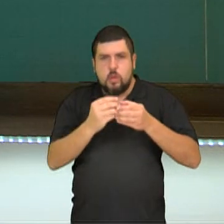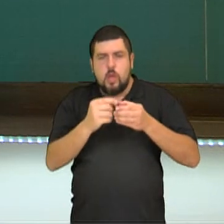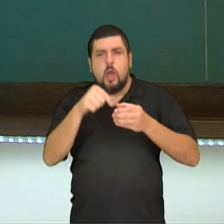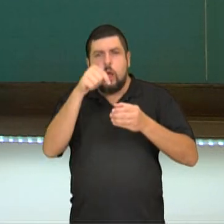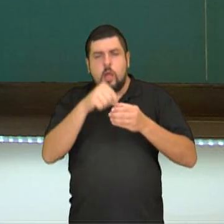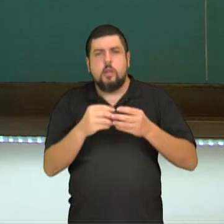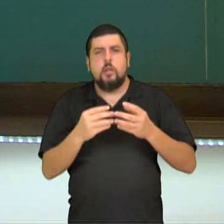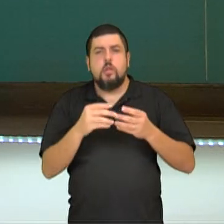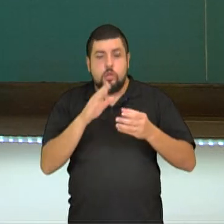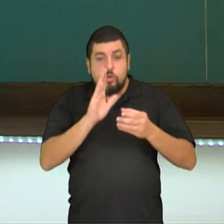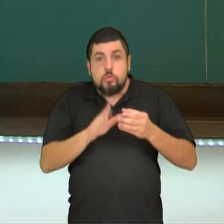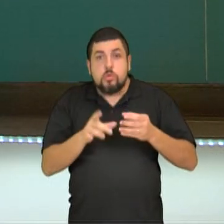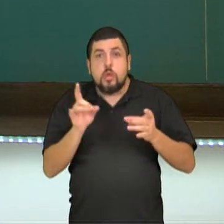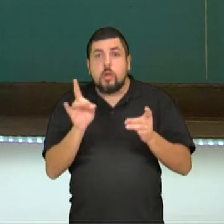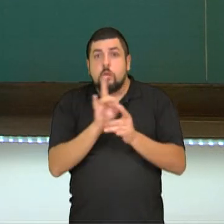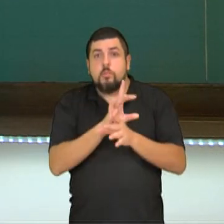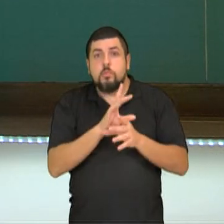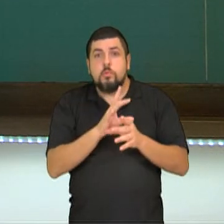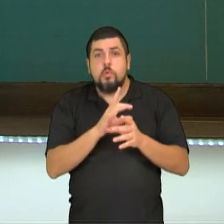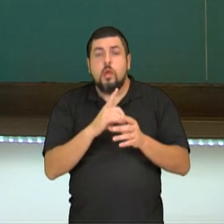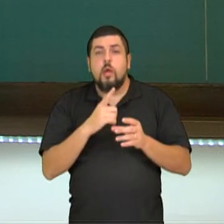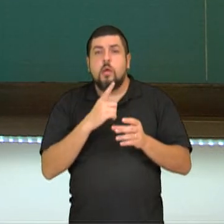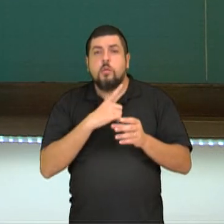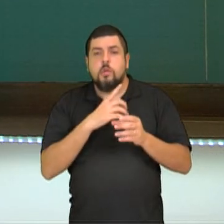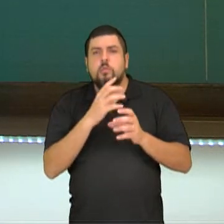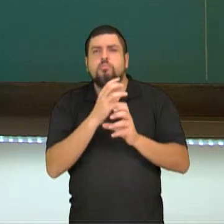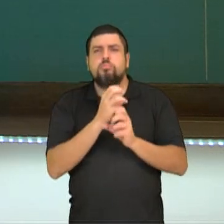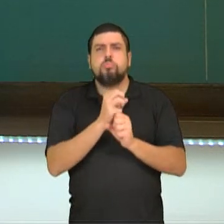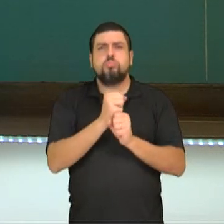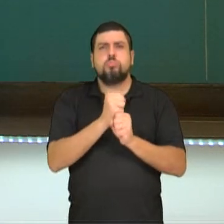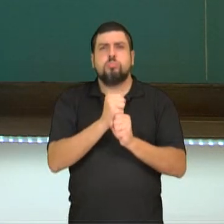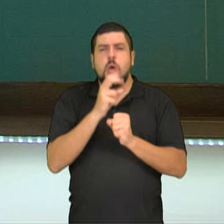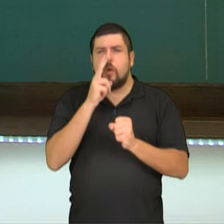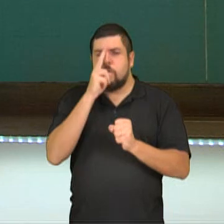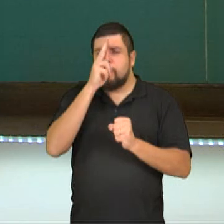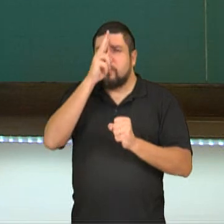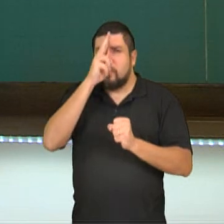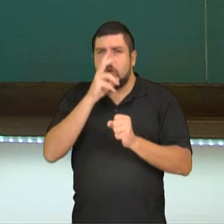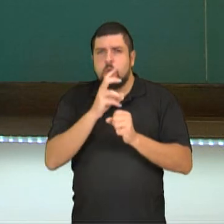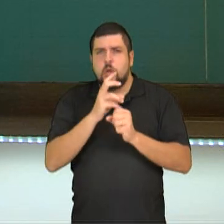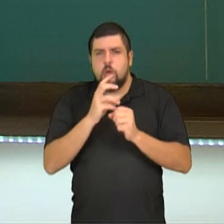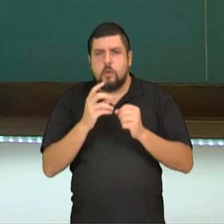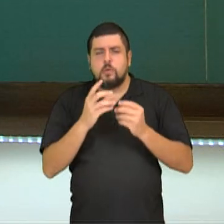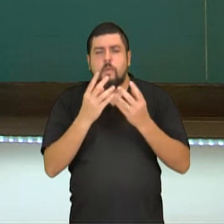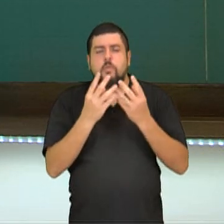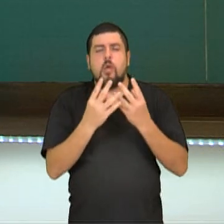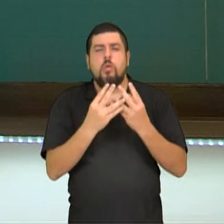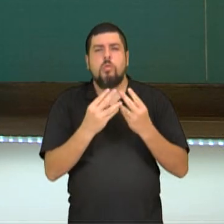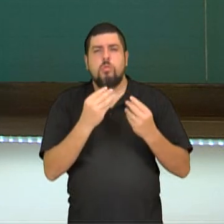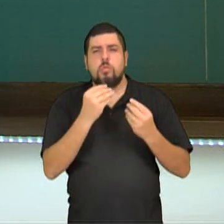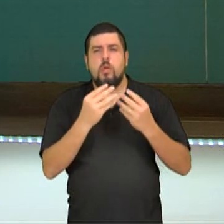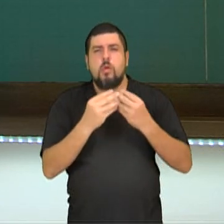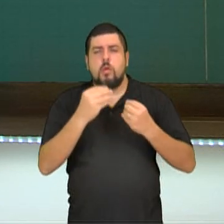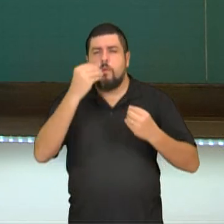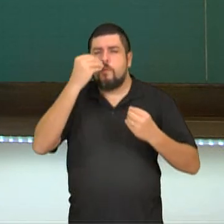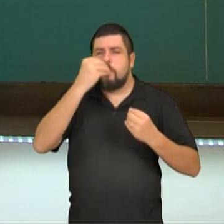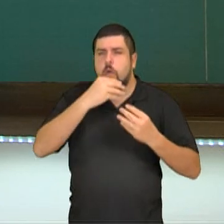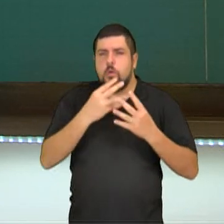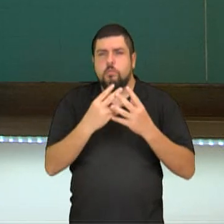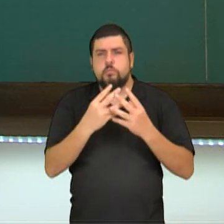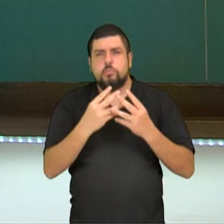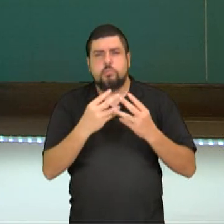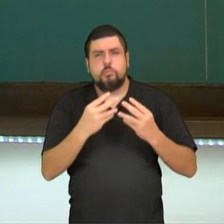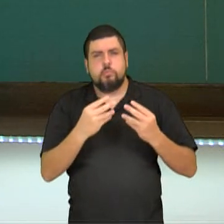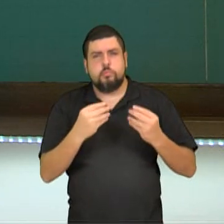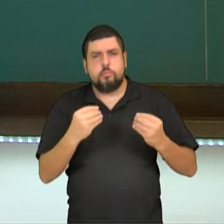diluição, pois eu preparei a concentração saturada, resolvendo ali através das informações da embalagem, que